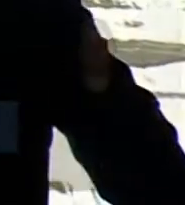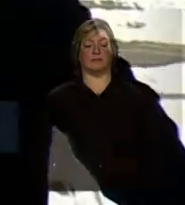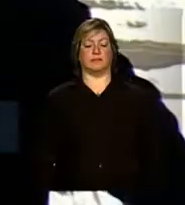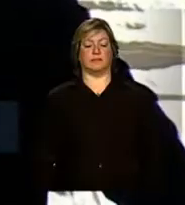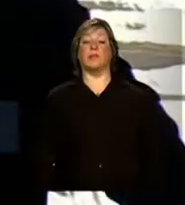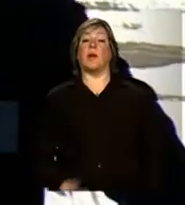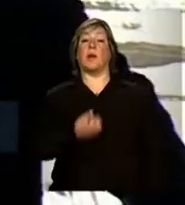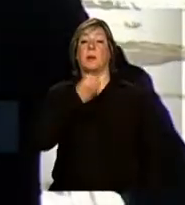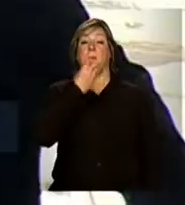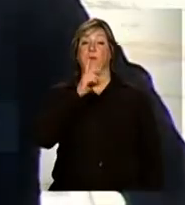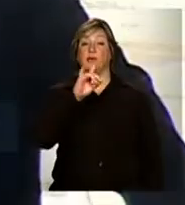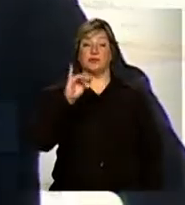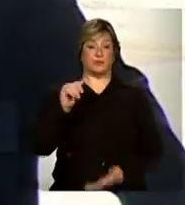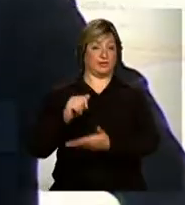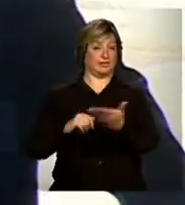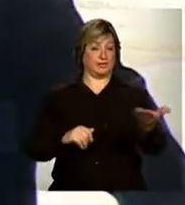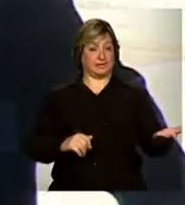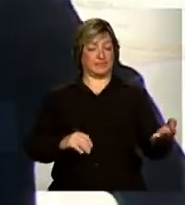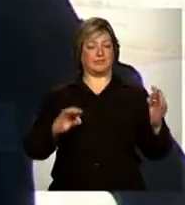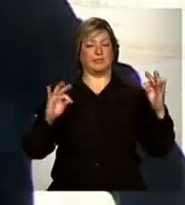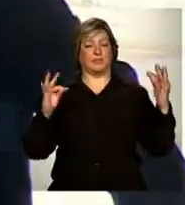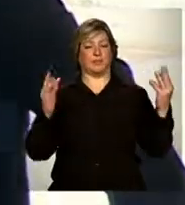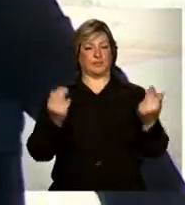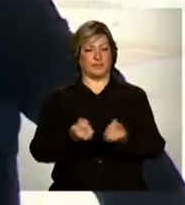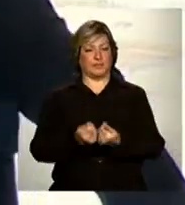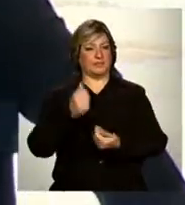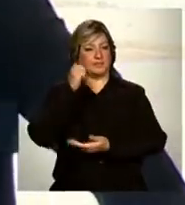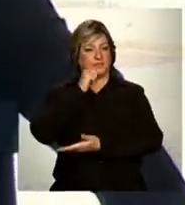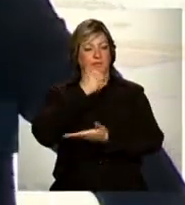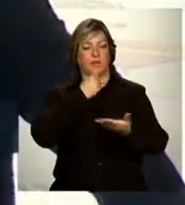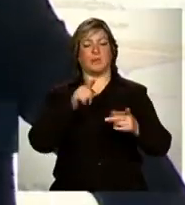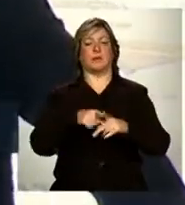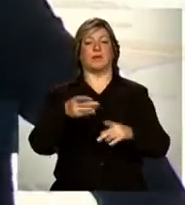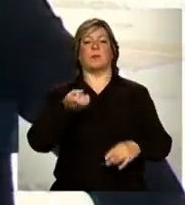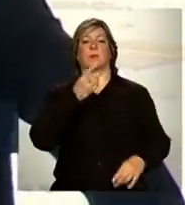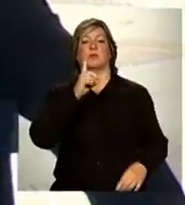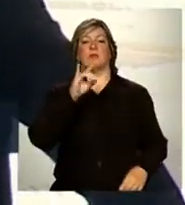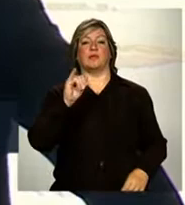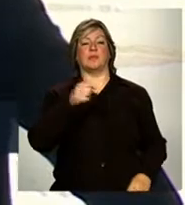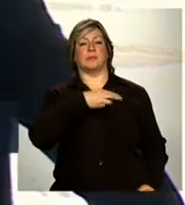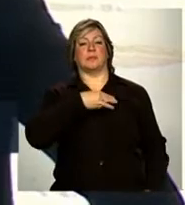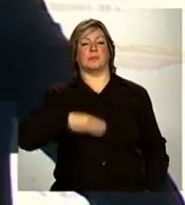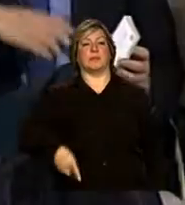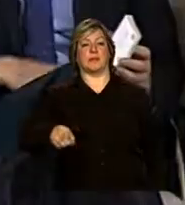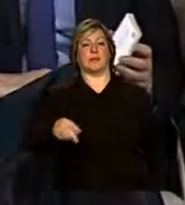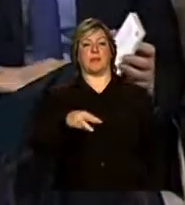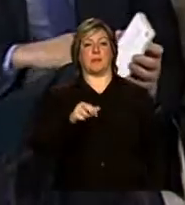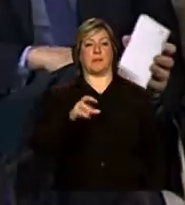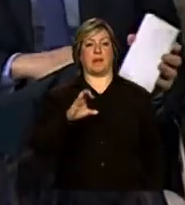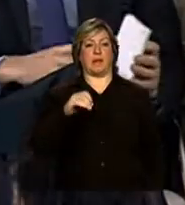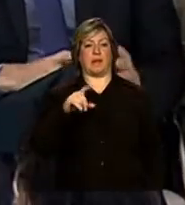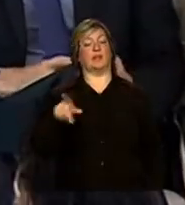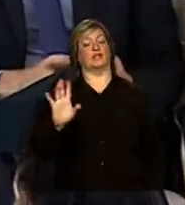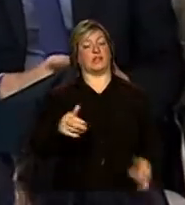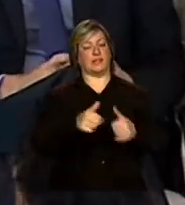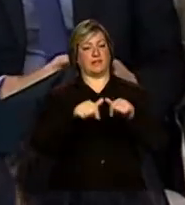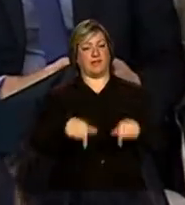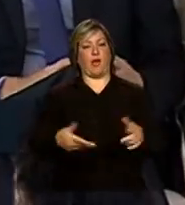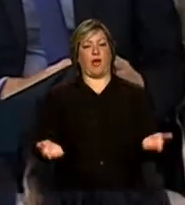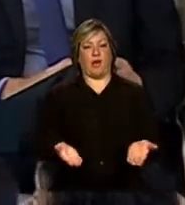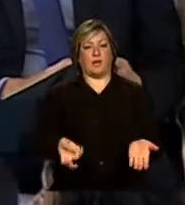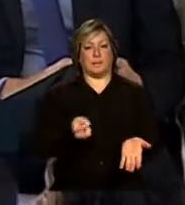Bom dia a todos bom dia a todas Bom dia Ministro Marcelo Crivella que já esteve aqui hoje pela manhã